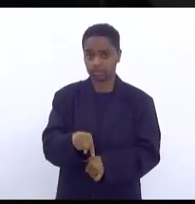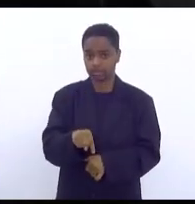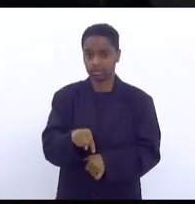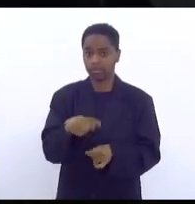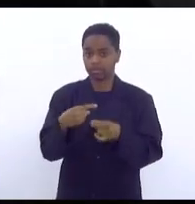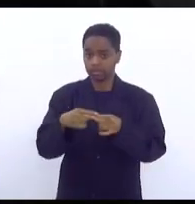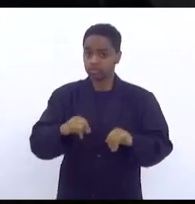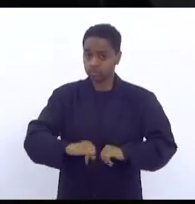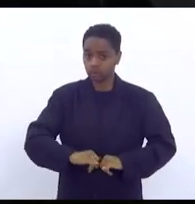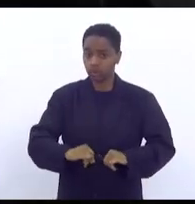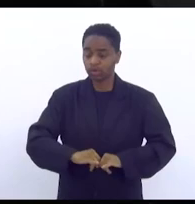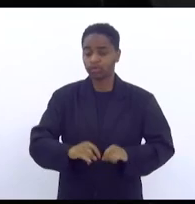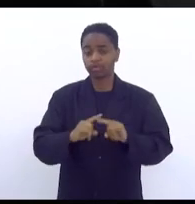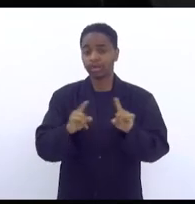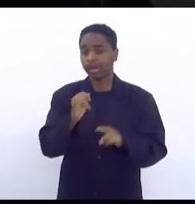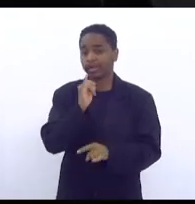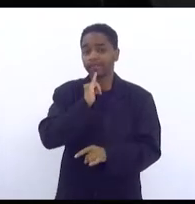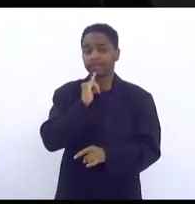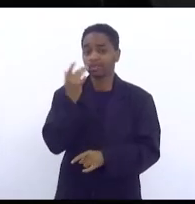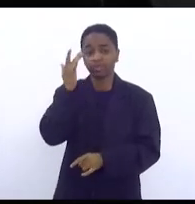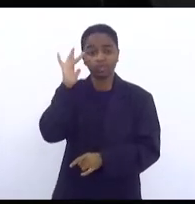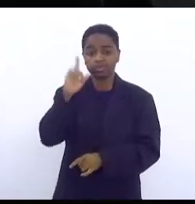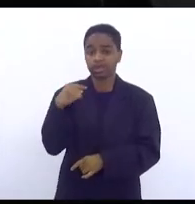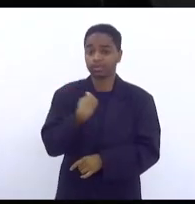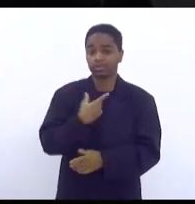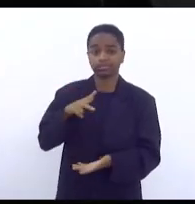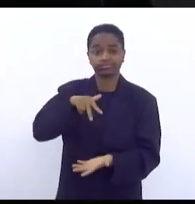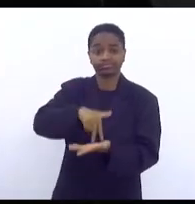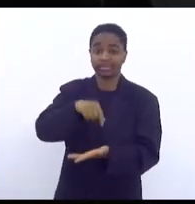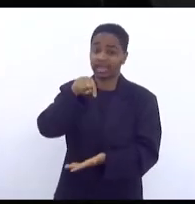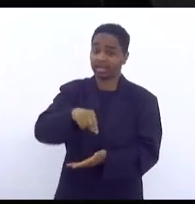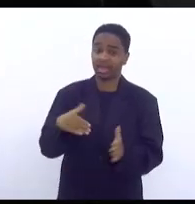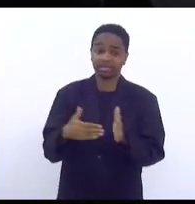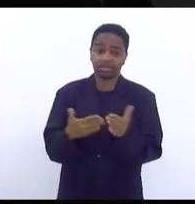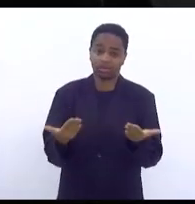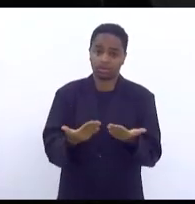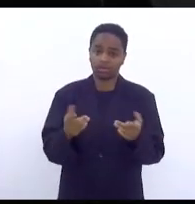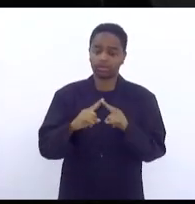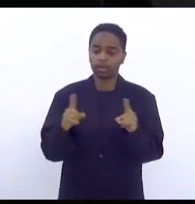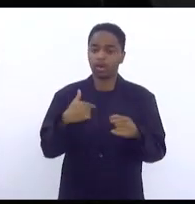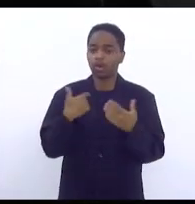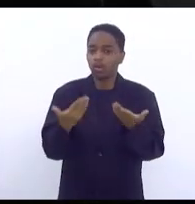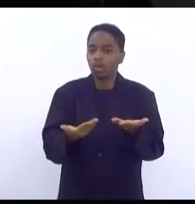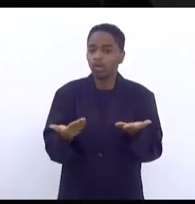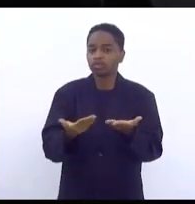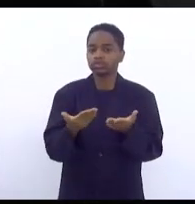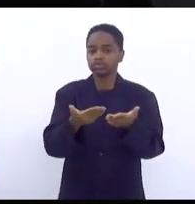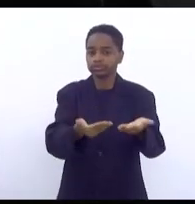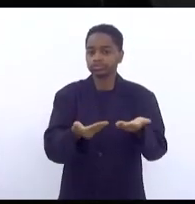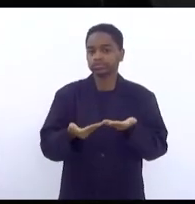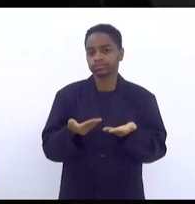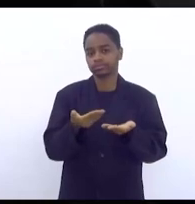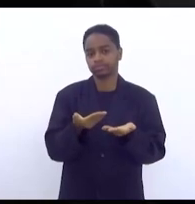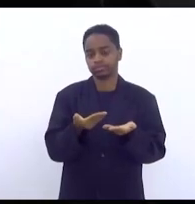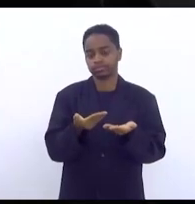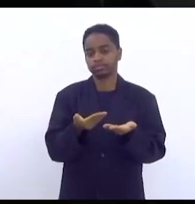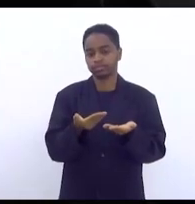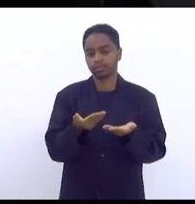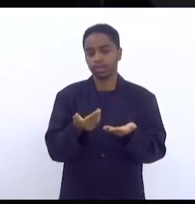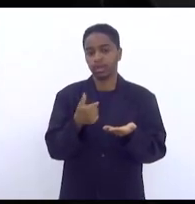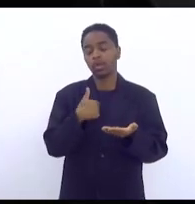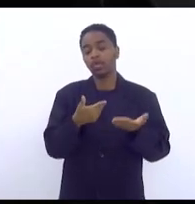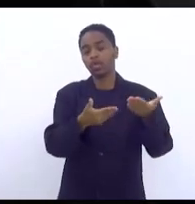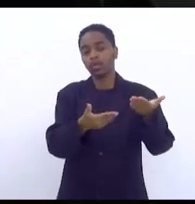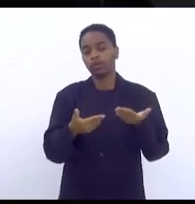sofre esse problema infelizmente nem sabe que nós estamos aqui até uma hora dessa mas hoje eu quero fazer um convite um convite